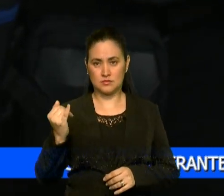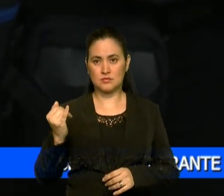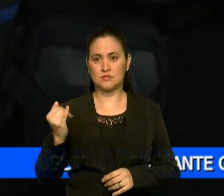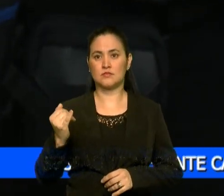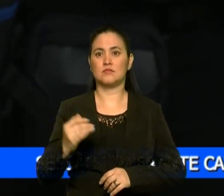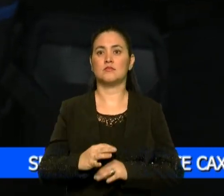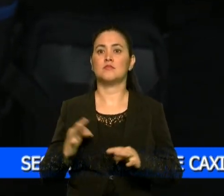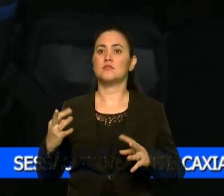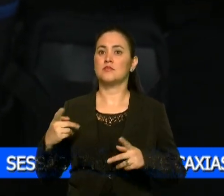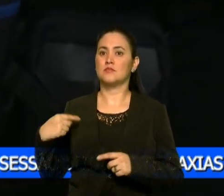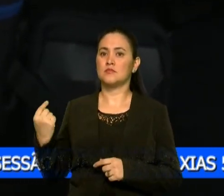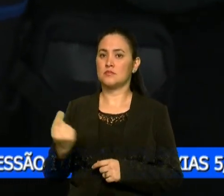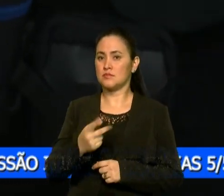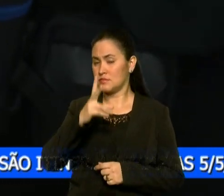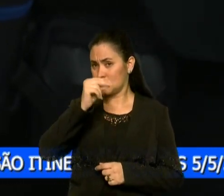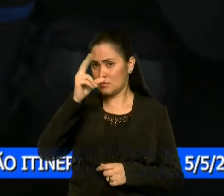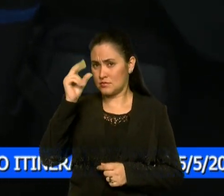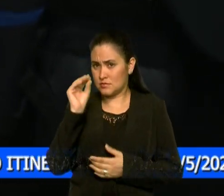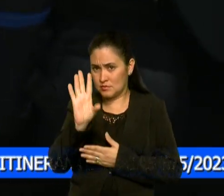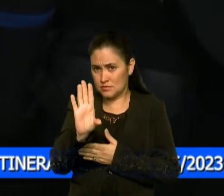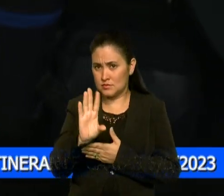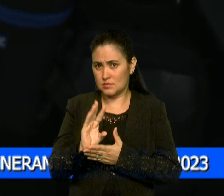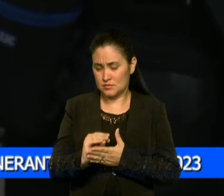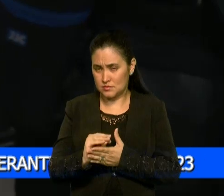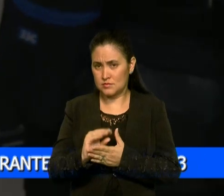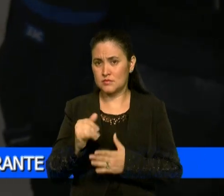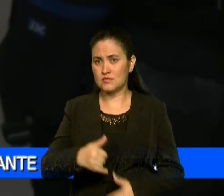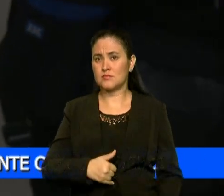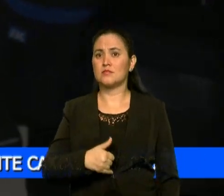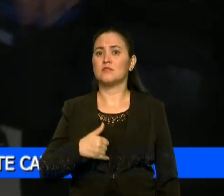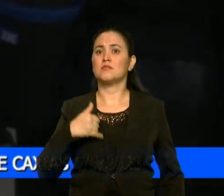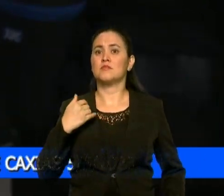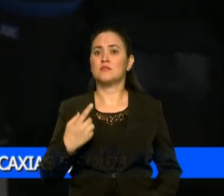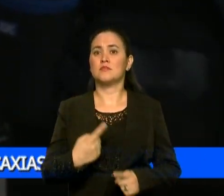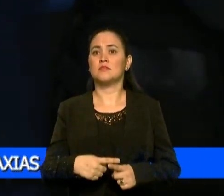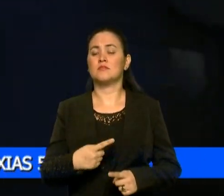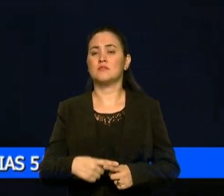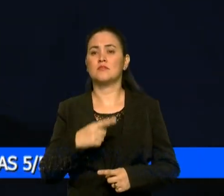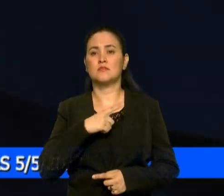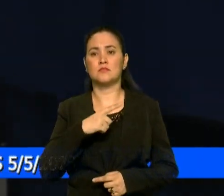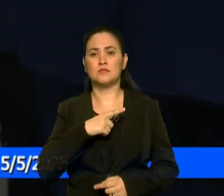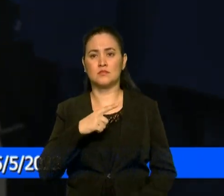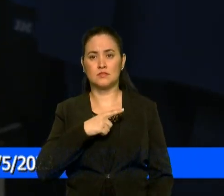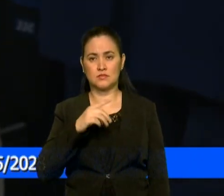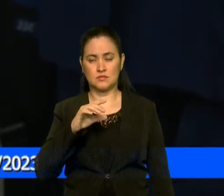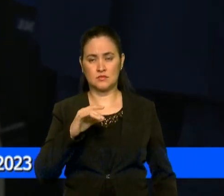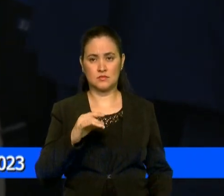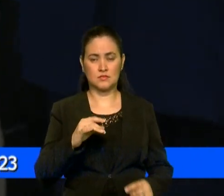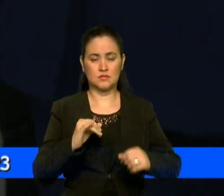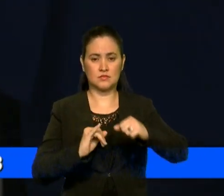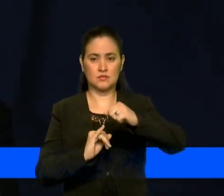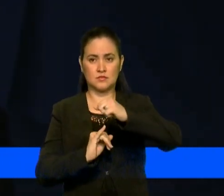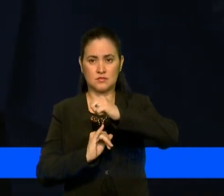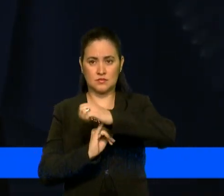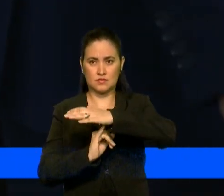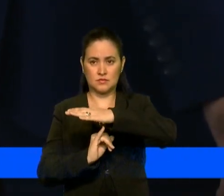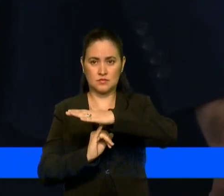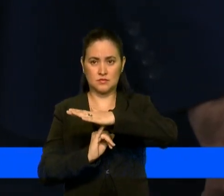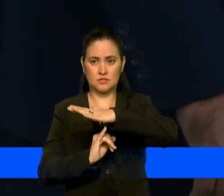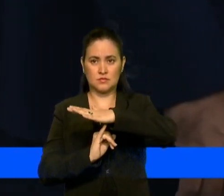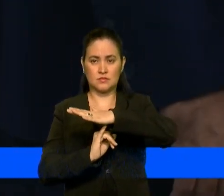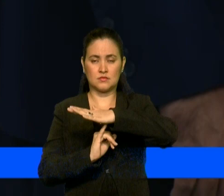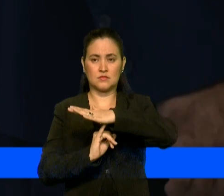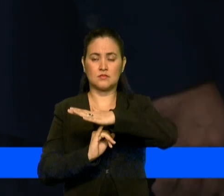orgulhamos muito de ter como na nossa FAMEN, na nossa instituição, esse prefeito